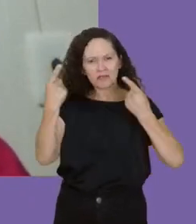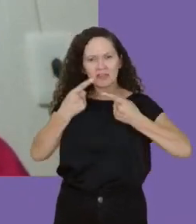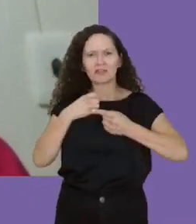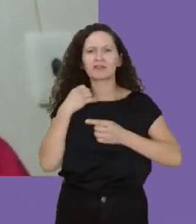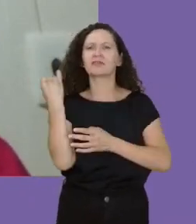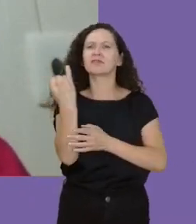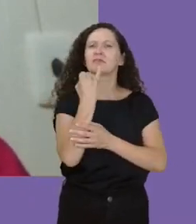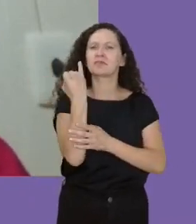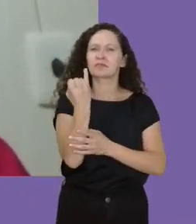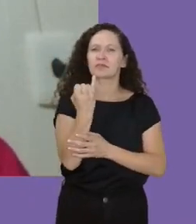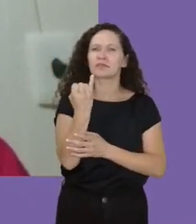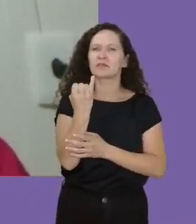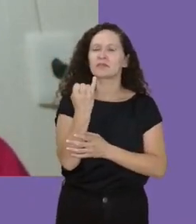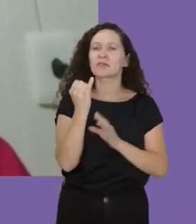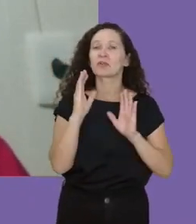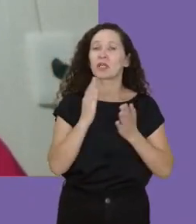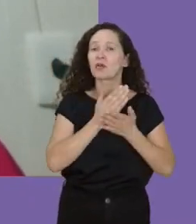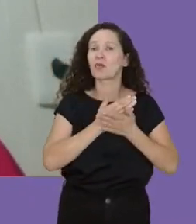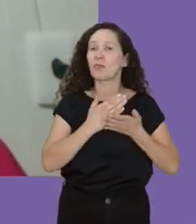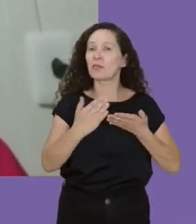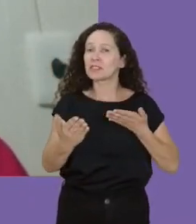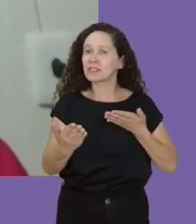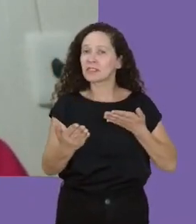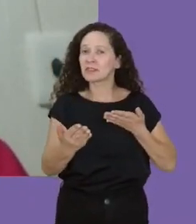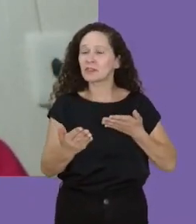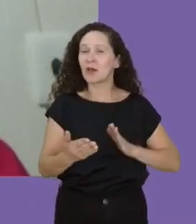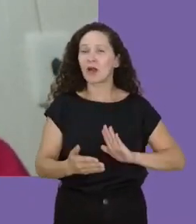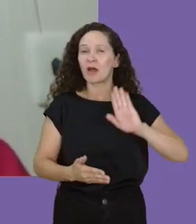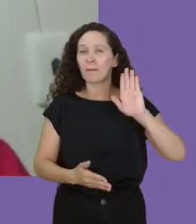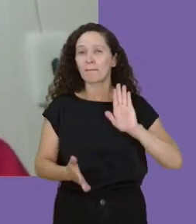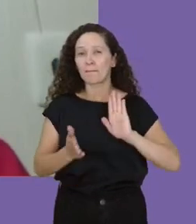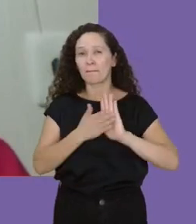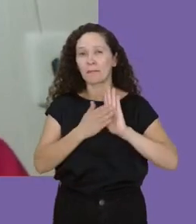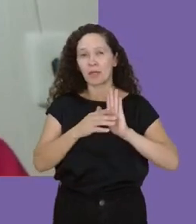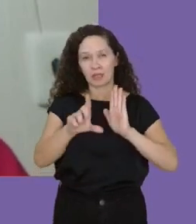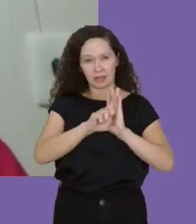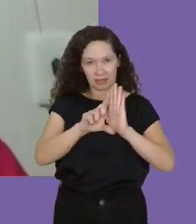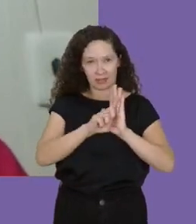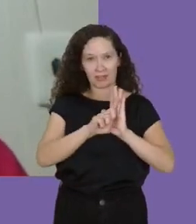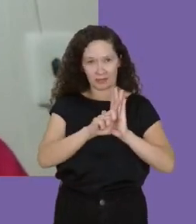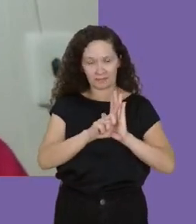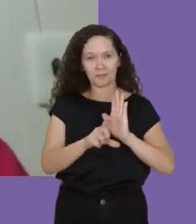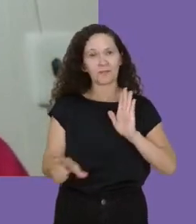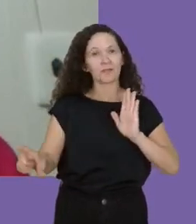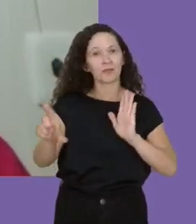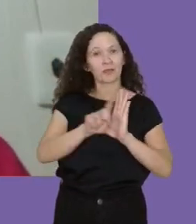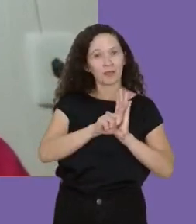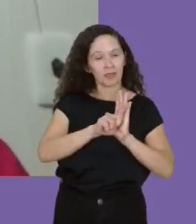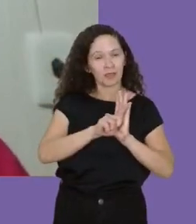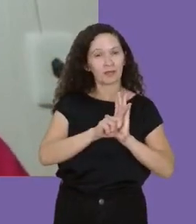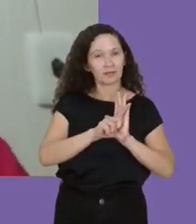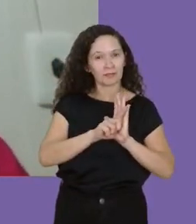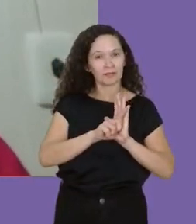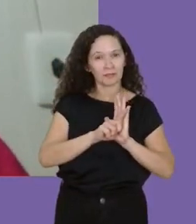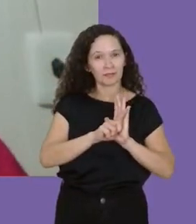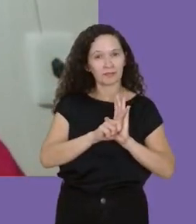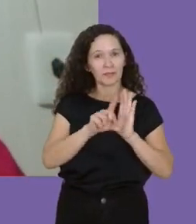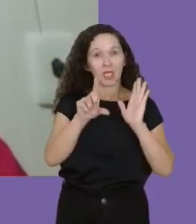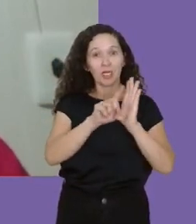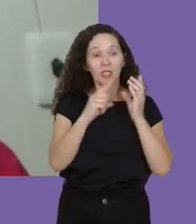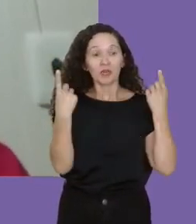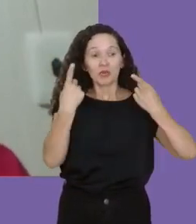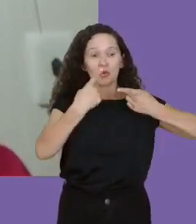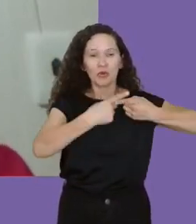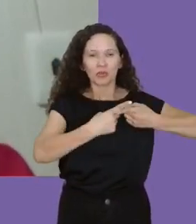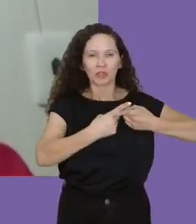desafio, né, a partir da promulgação agora da lei, né, a lei contra a